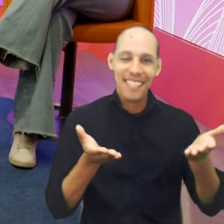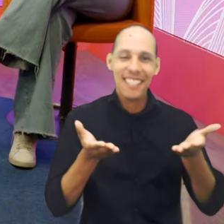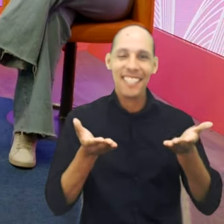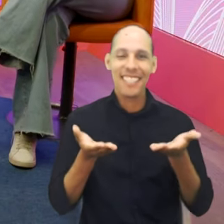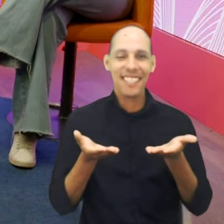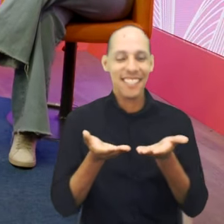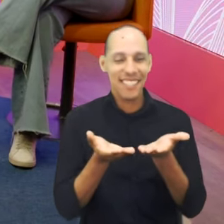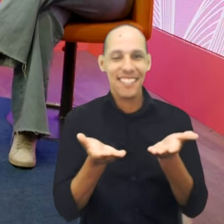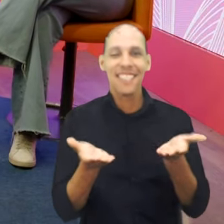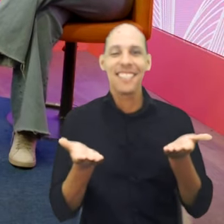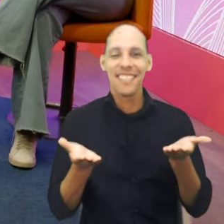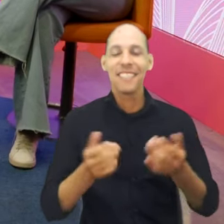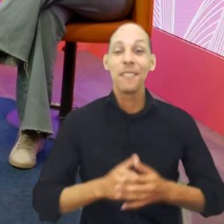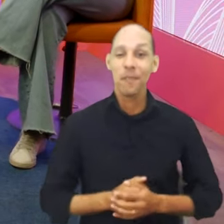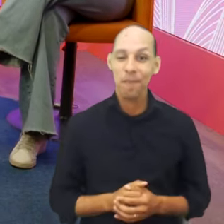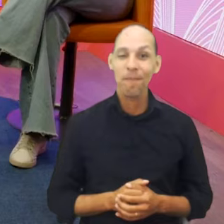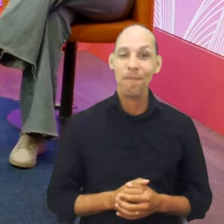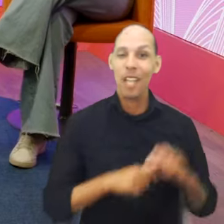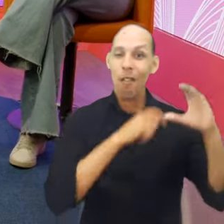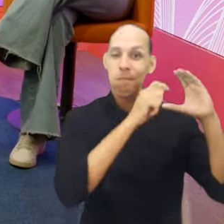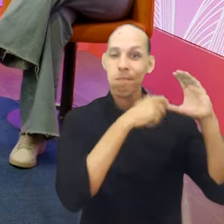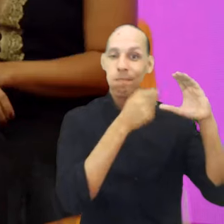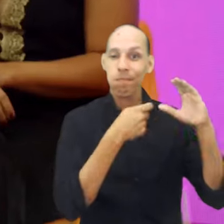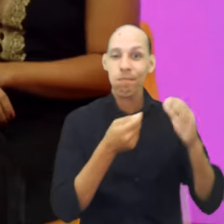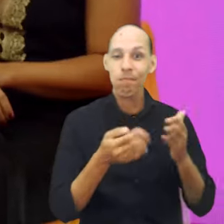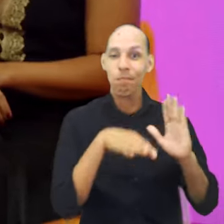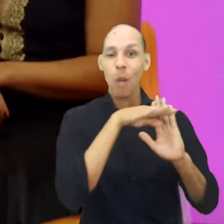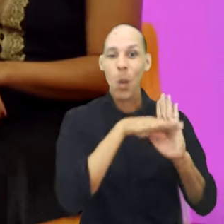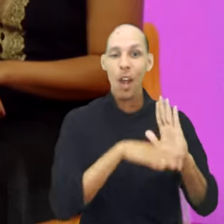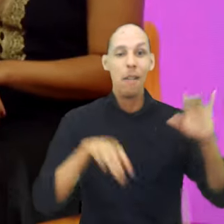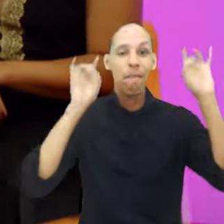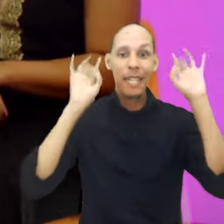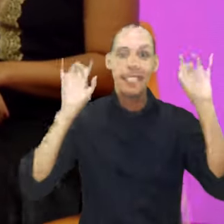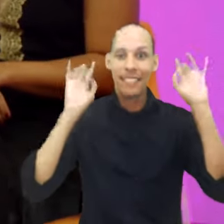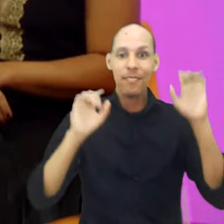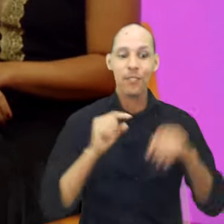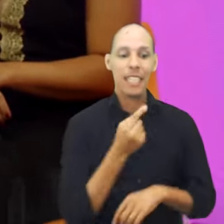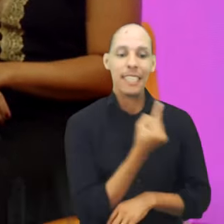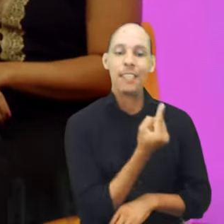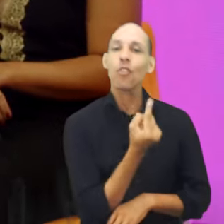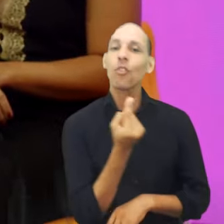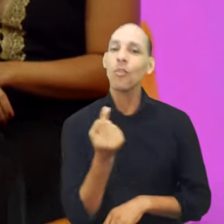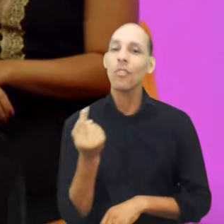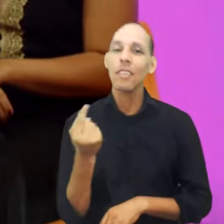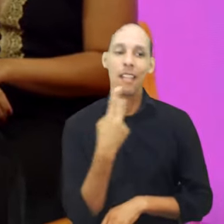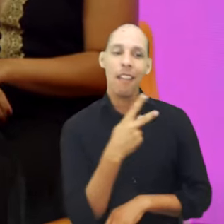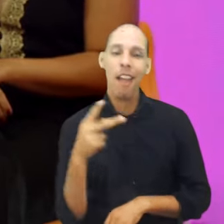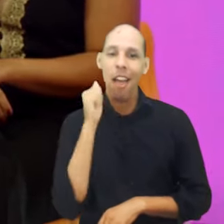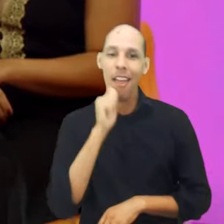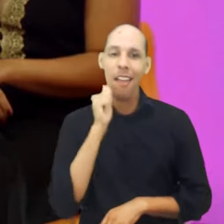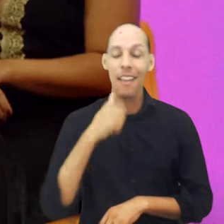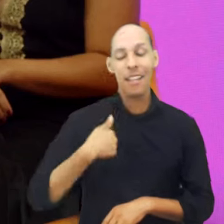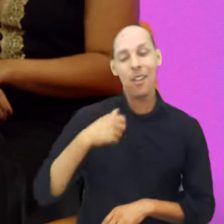Sejam todas e todos muito bem-vindos à gravação deste programa muito especial, Singularidades